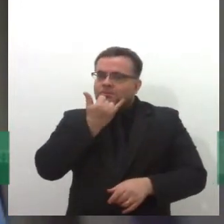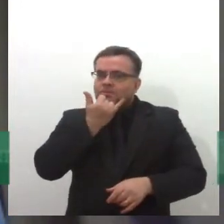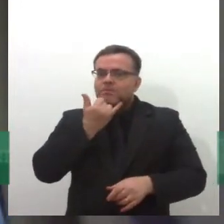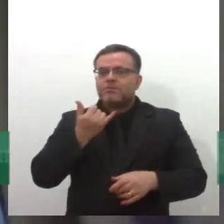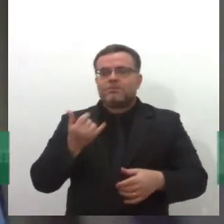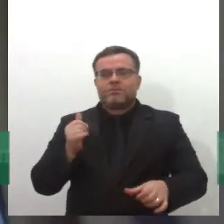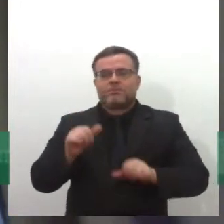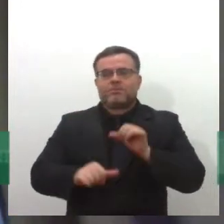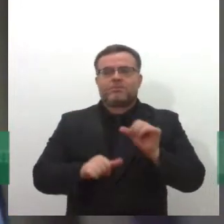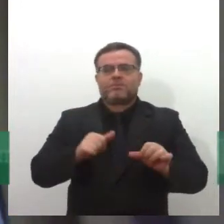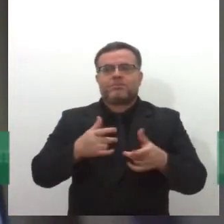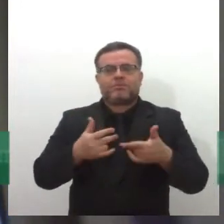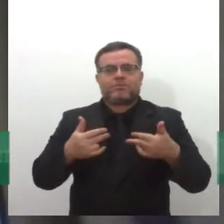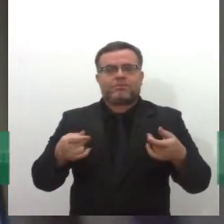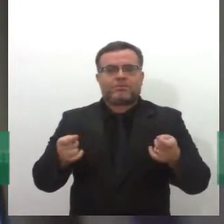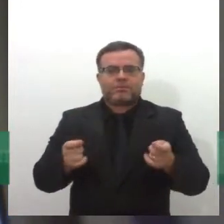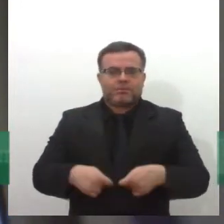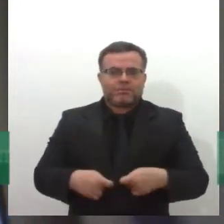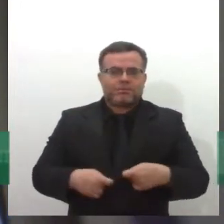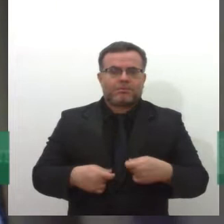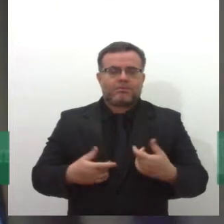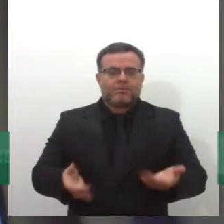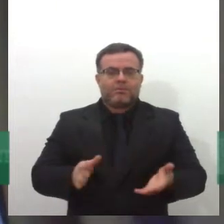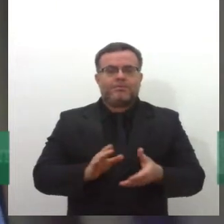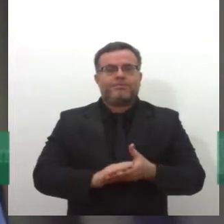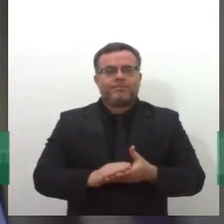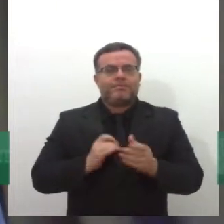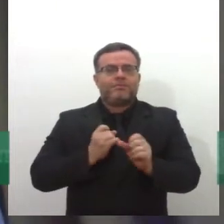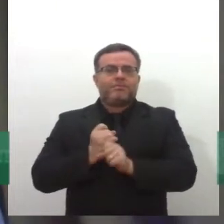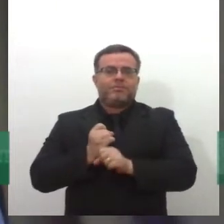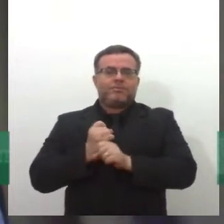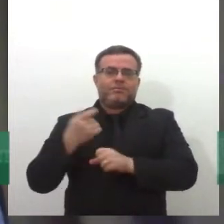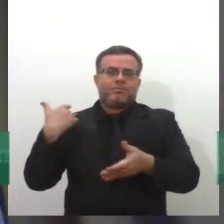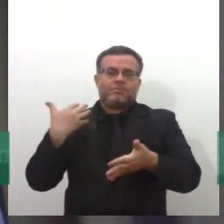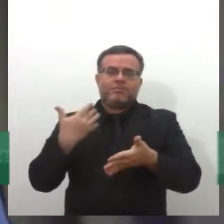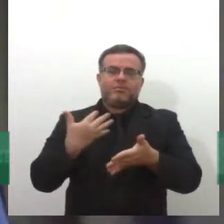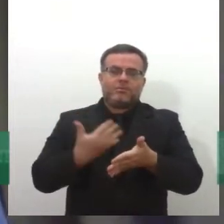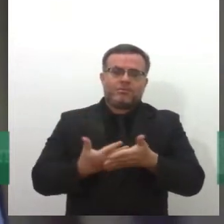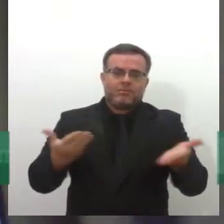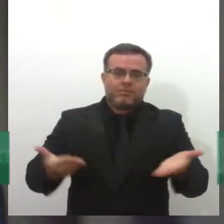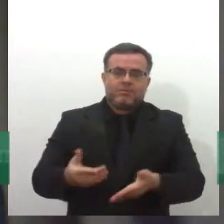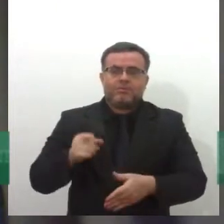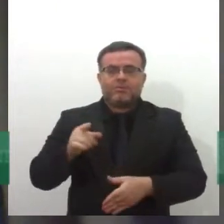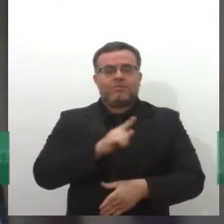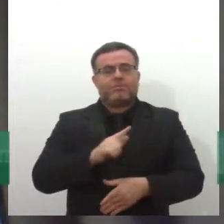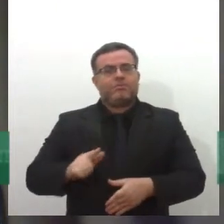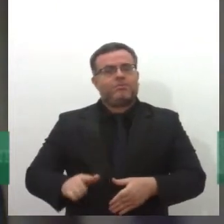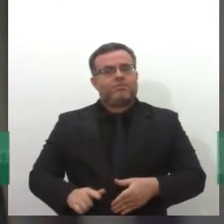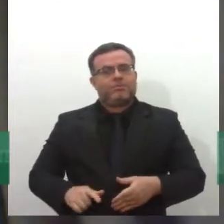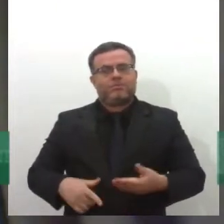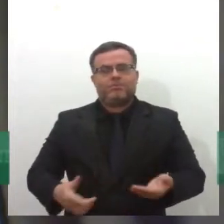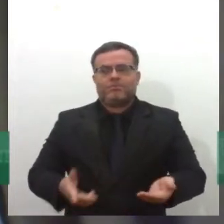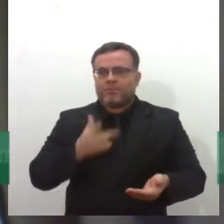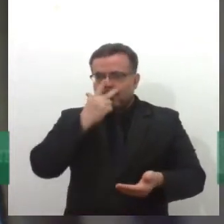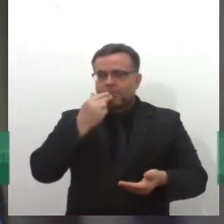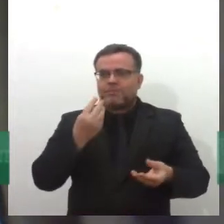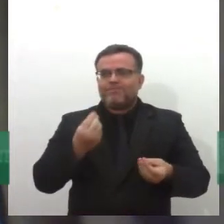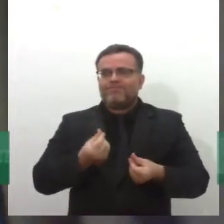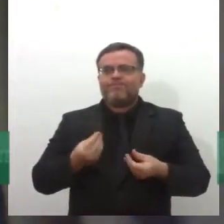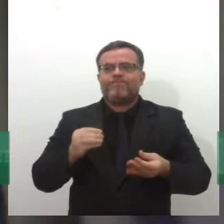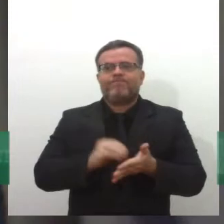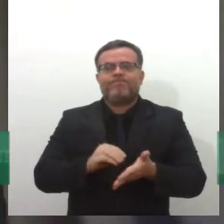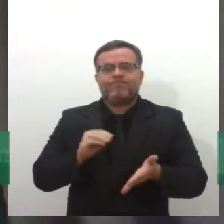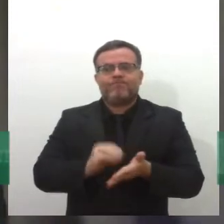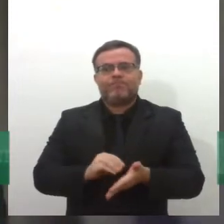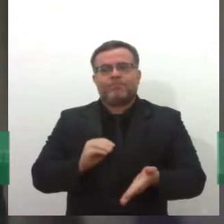está parada no Congresso há muito tempo, né? Direito há muitos anos, e o governo atual não tem força, parece não ter força política para